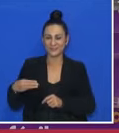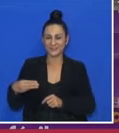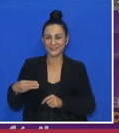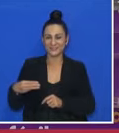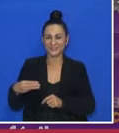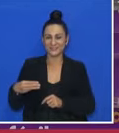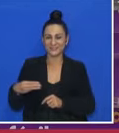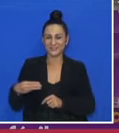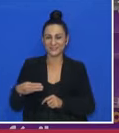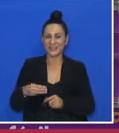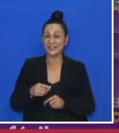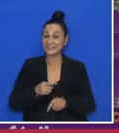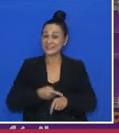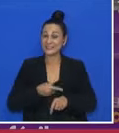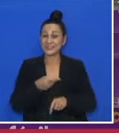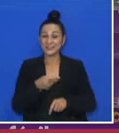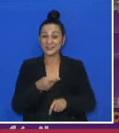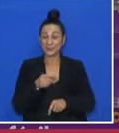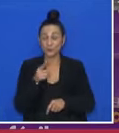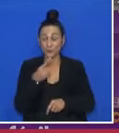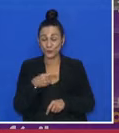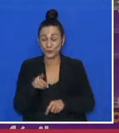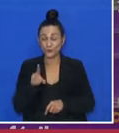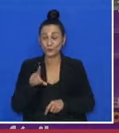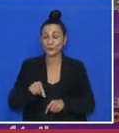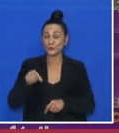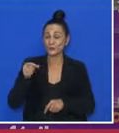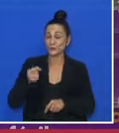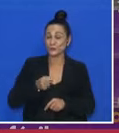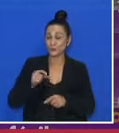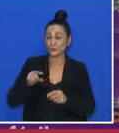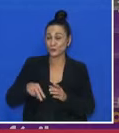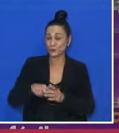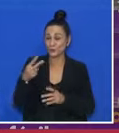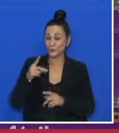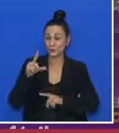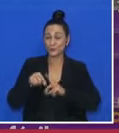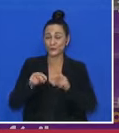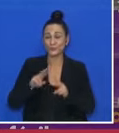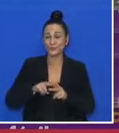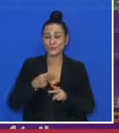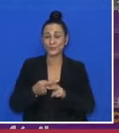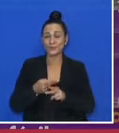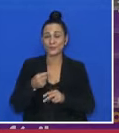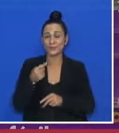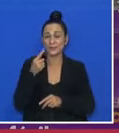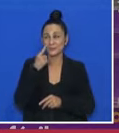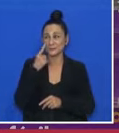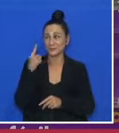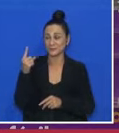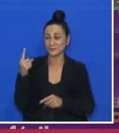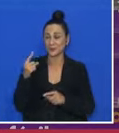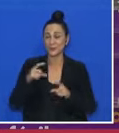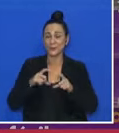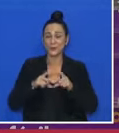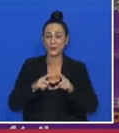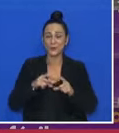03. E agora o sexto e último número do segundo sorteio da dupla Sena. Bola